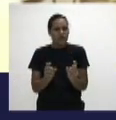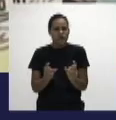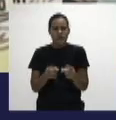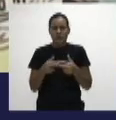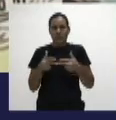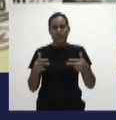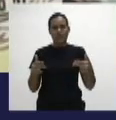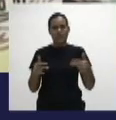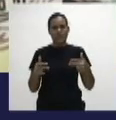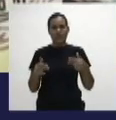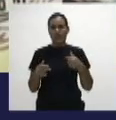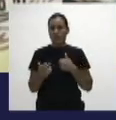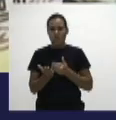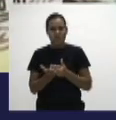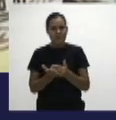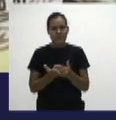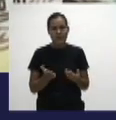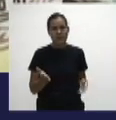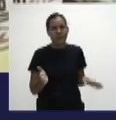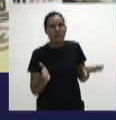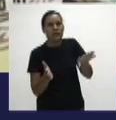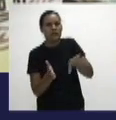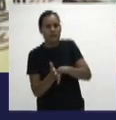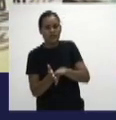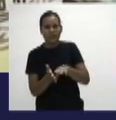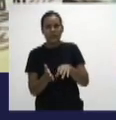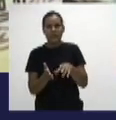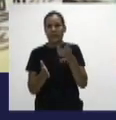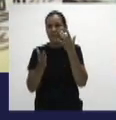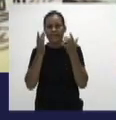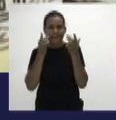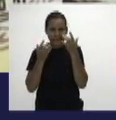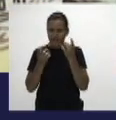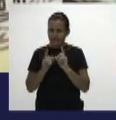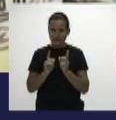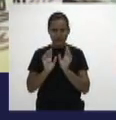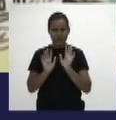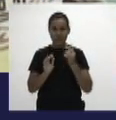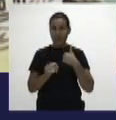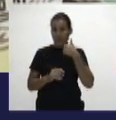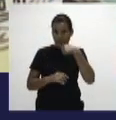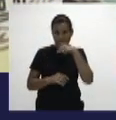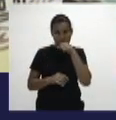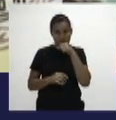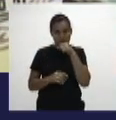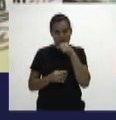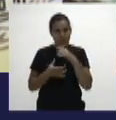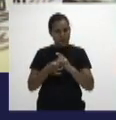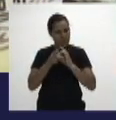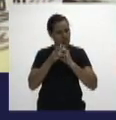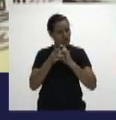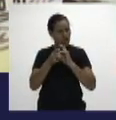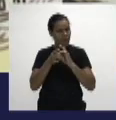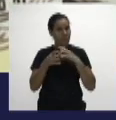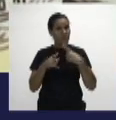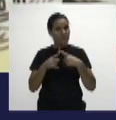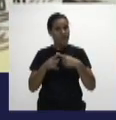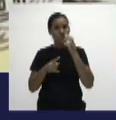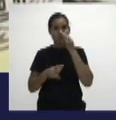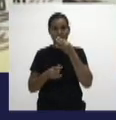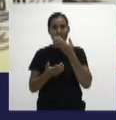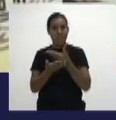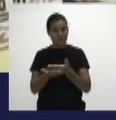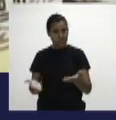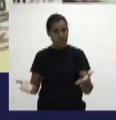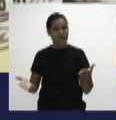tá porque assim a gente não não entrava no circo já entrava como artista eu não com 9 anos minha mãe jamais deixava eu eu ir pro circo